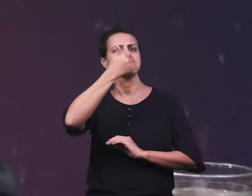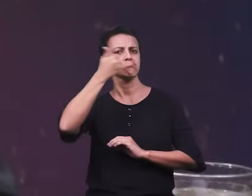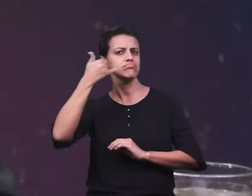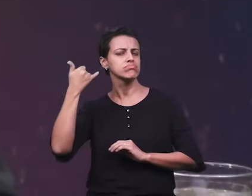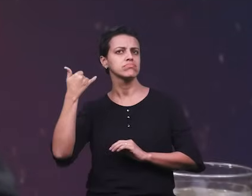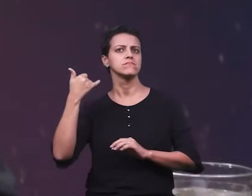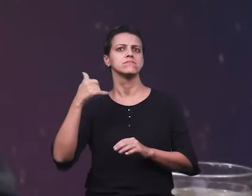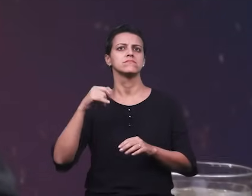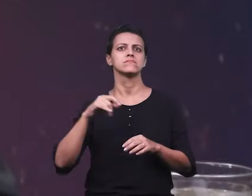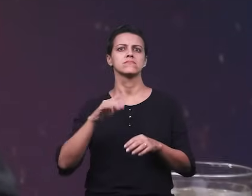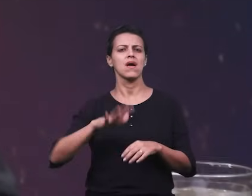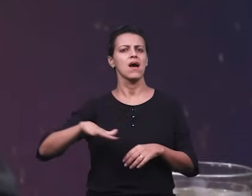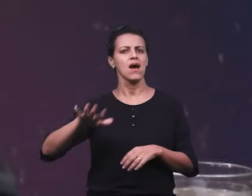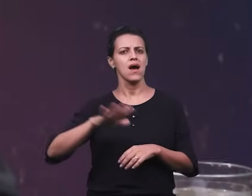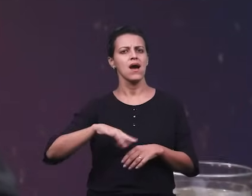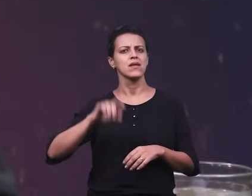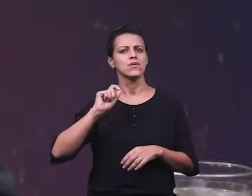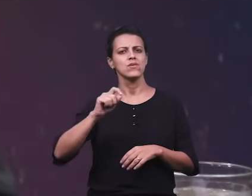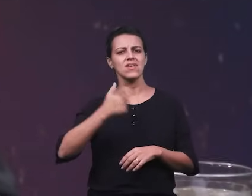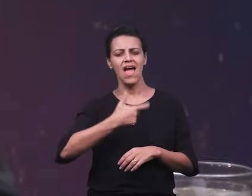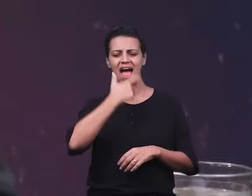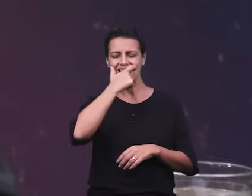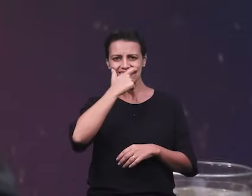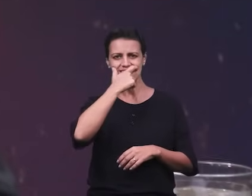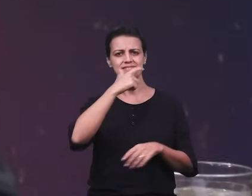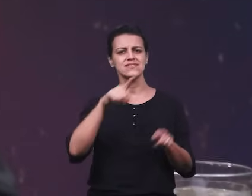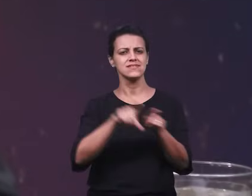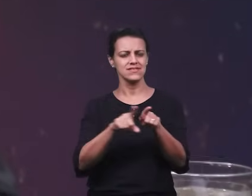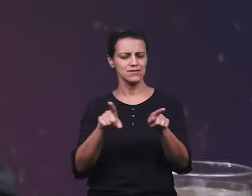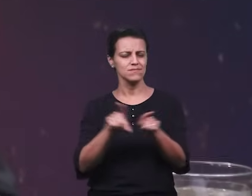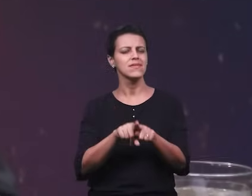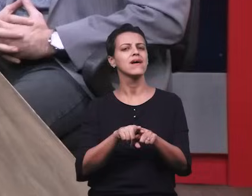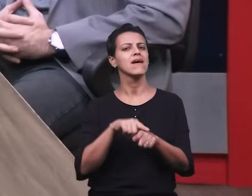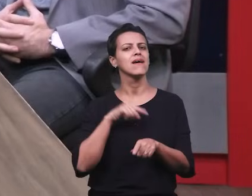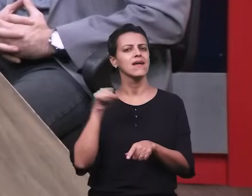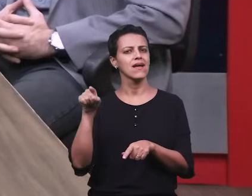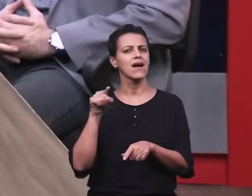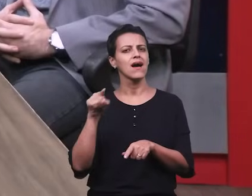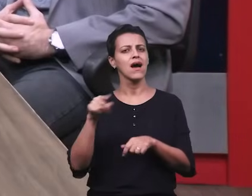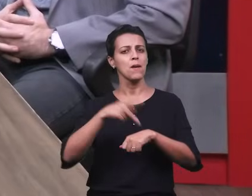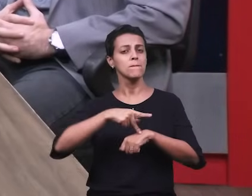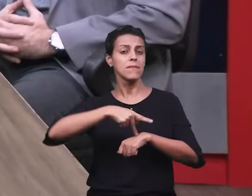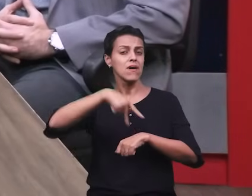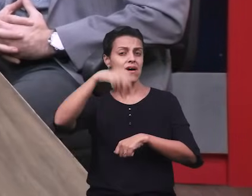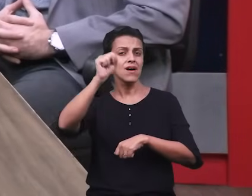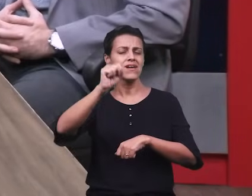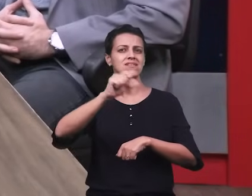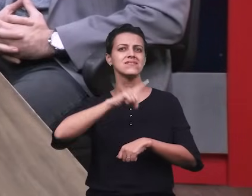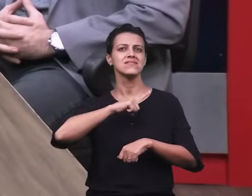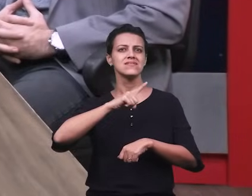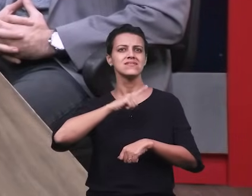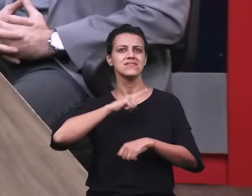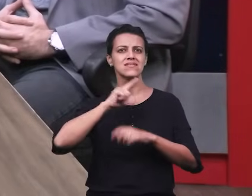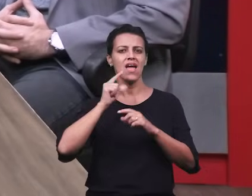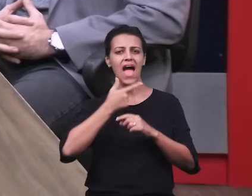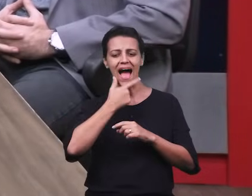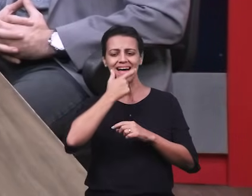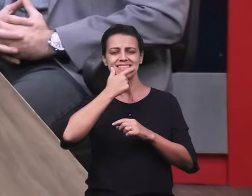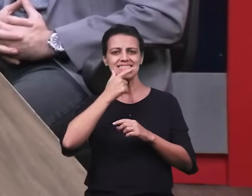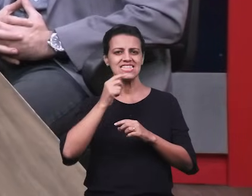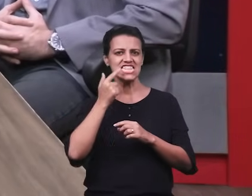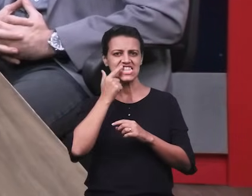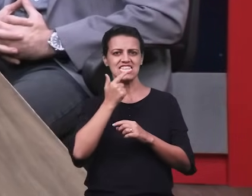odontológicas, a área prótese dentária pela PUC Minas também. Ele é pós-graduado em